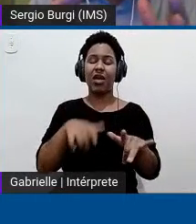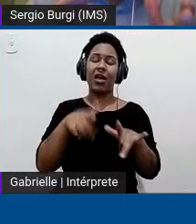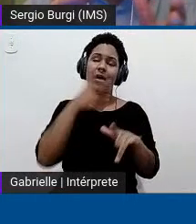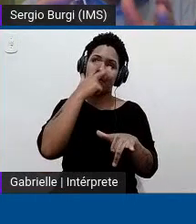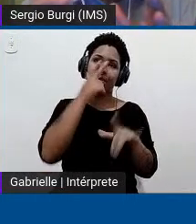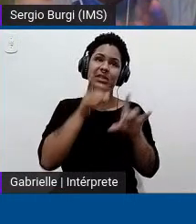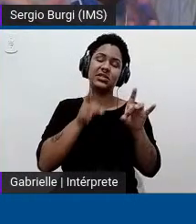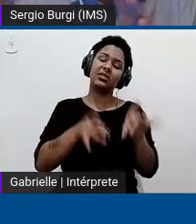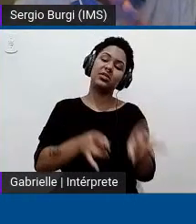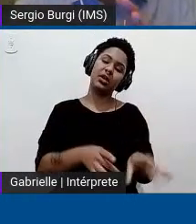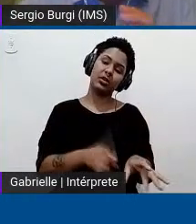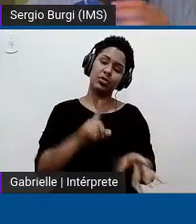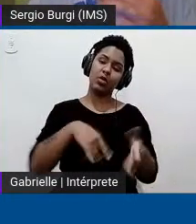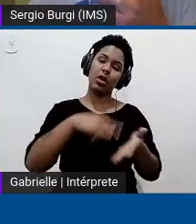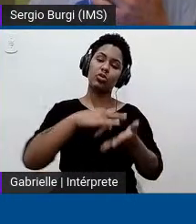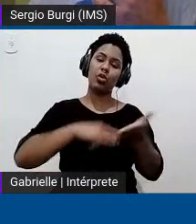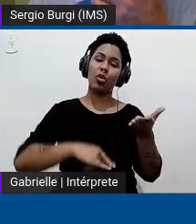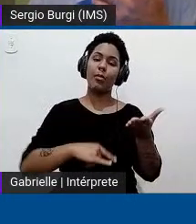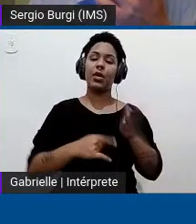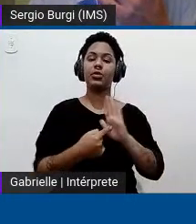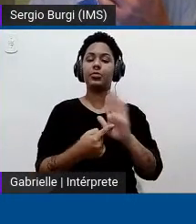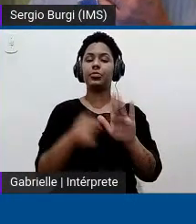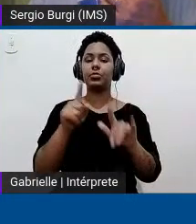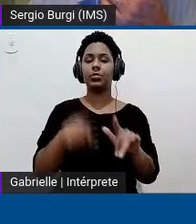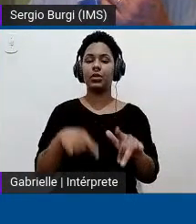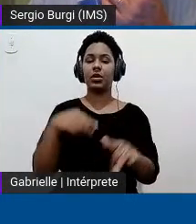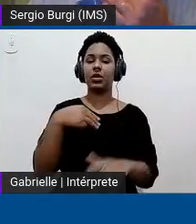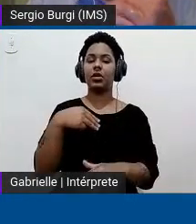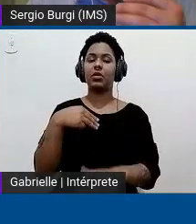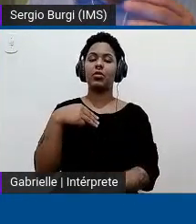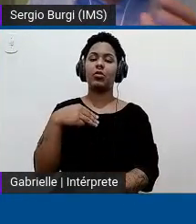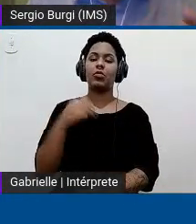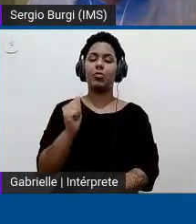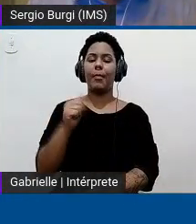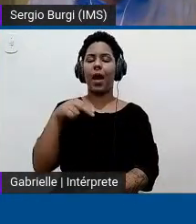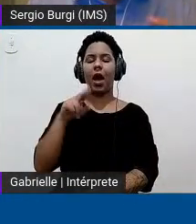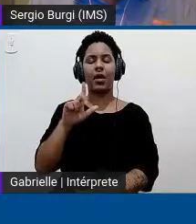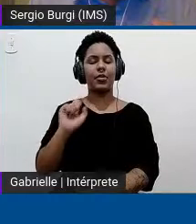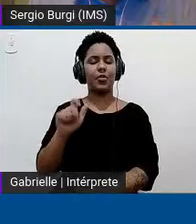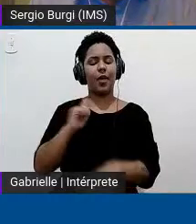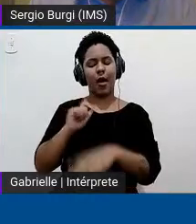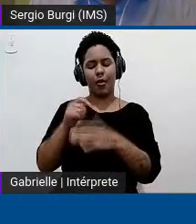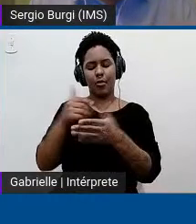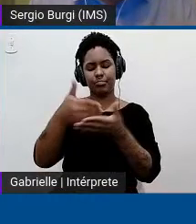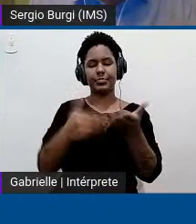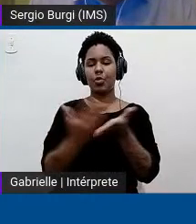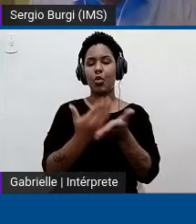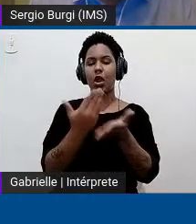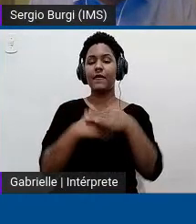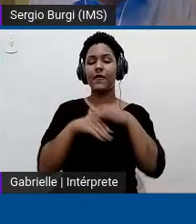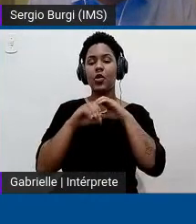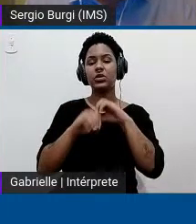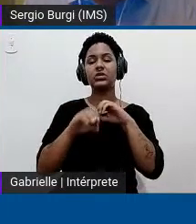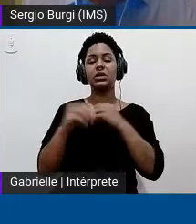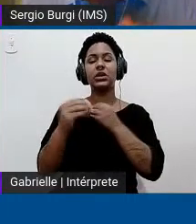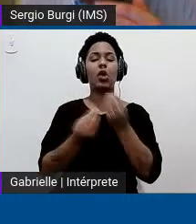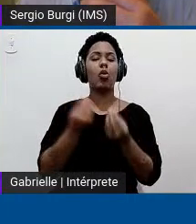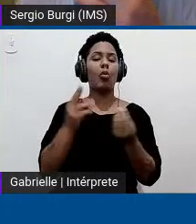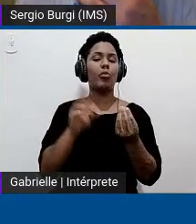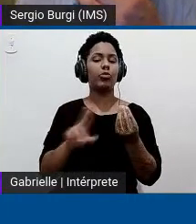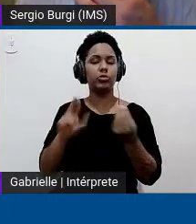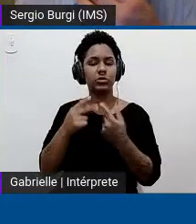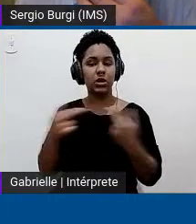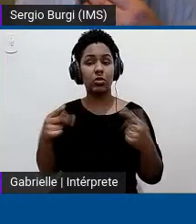um documento que já quase que aponta para um manual de operação, e, ao mesmo tempo, aqui, a discussão no catálogo é